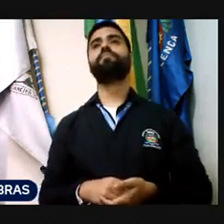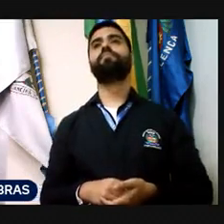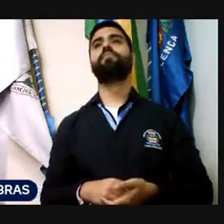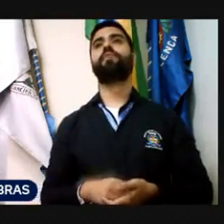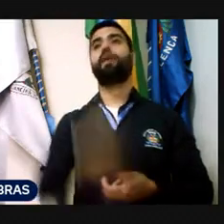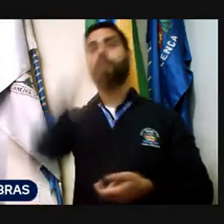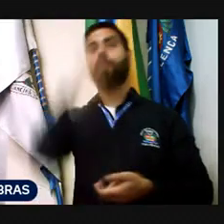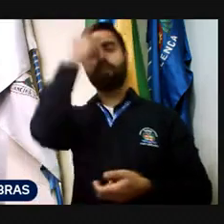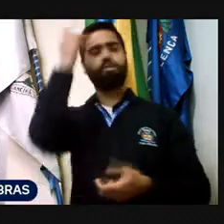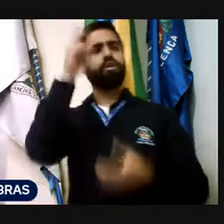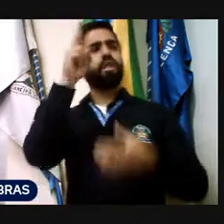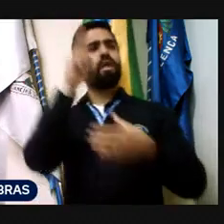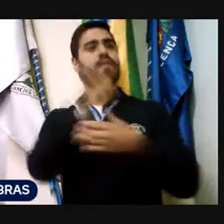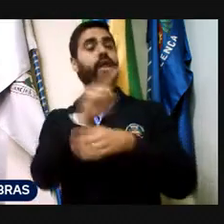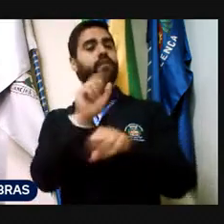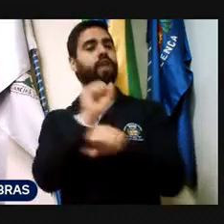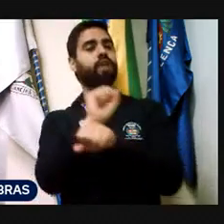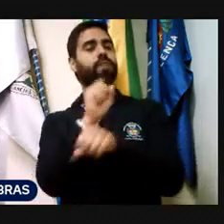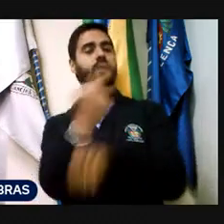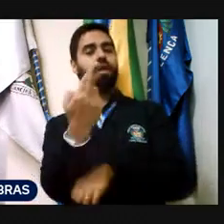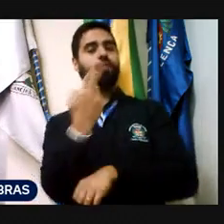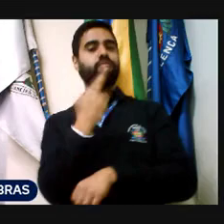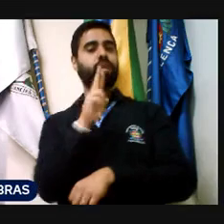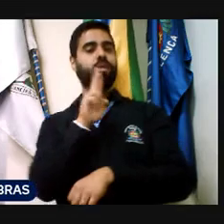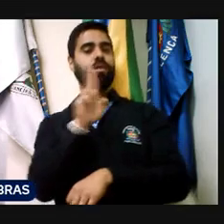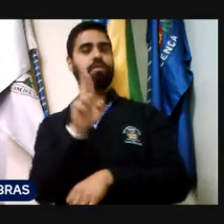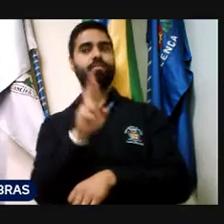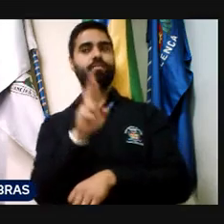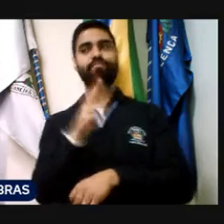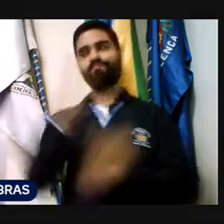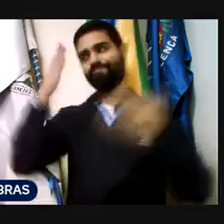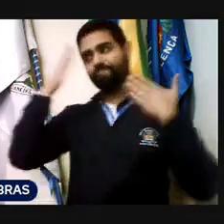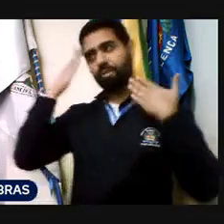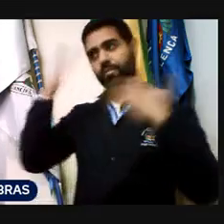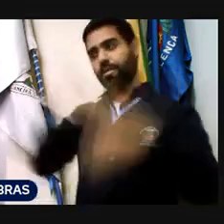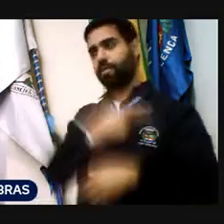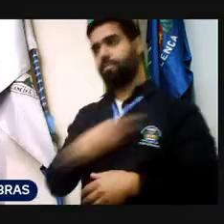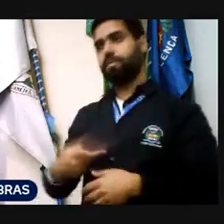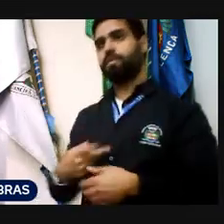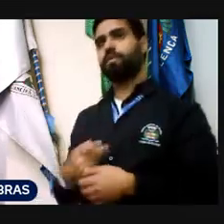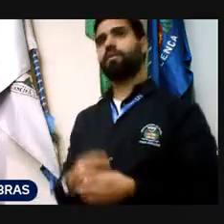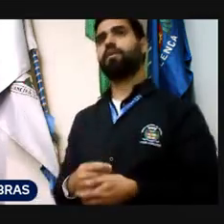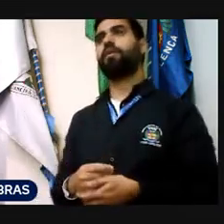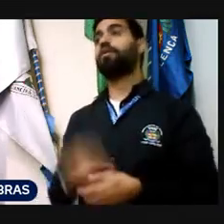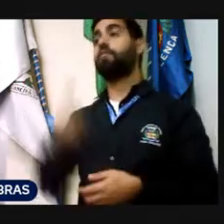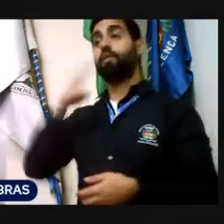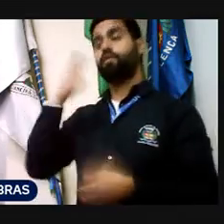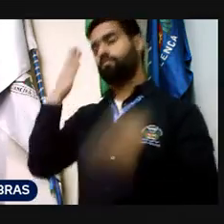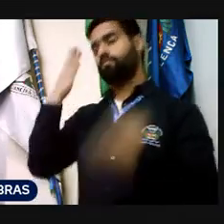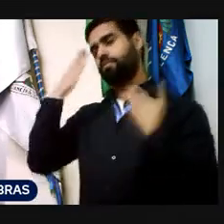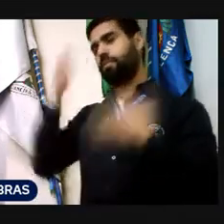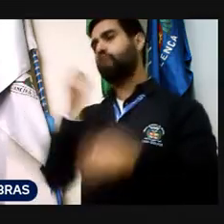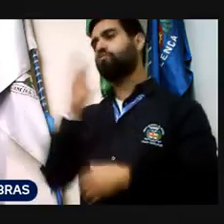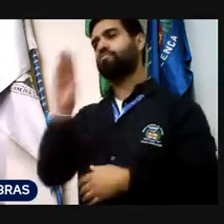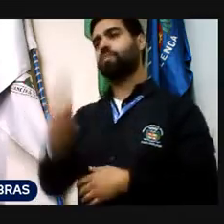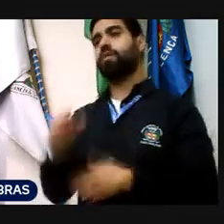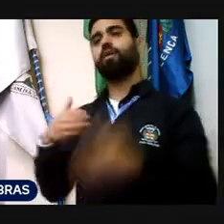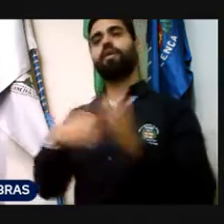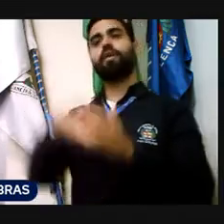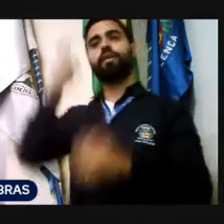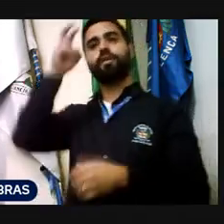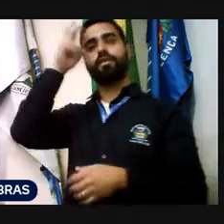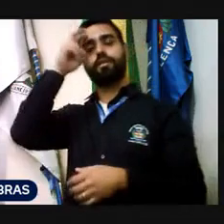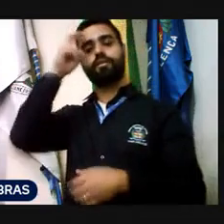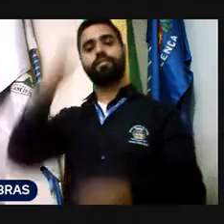lá fora esperam uma resposta nossa aqui. Presidente, muito obrigado. Meus pares, muito obrigado. Uma boa noite. Até quinta-feira,